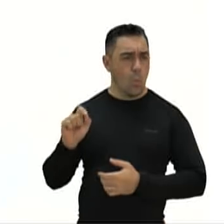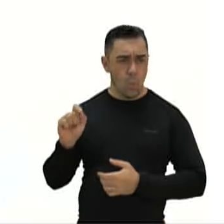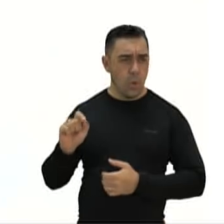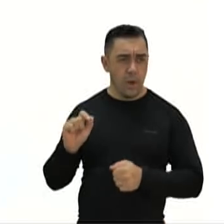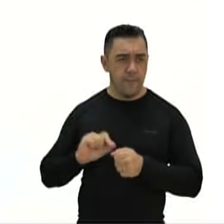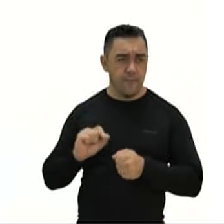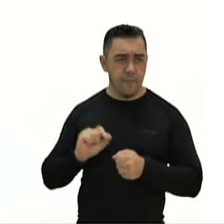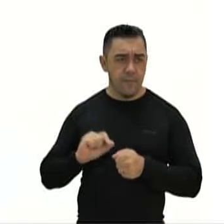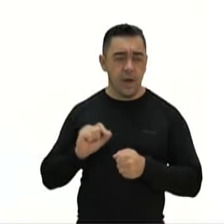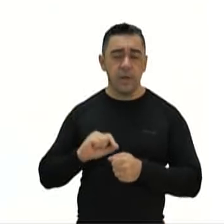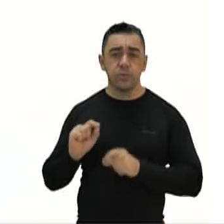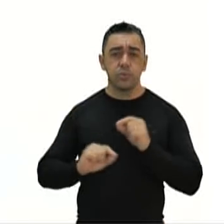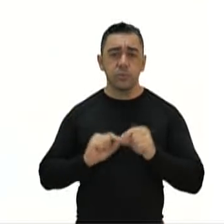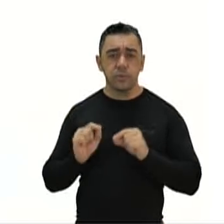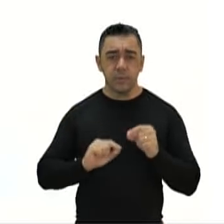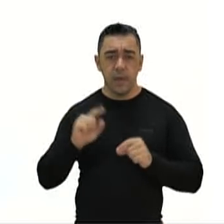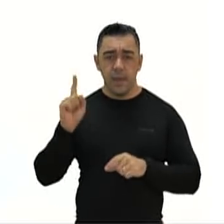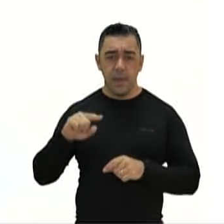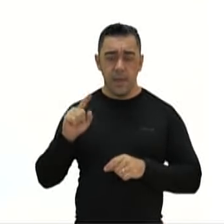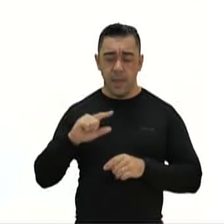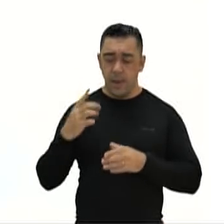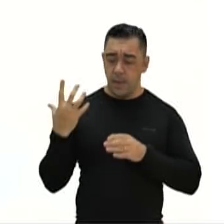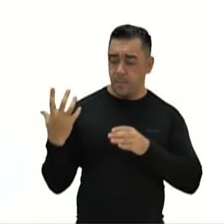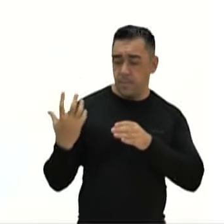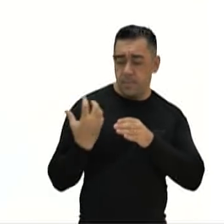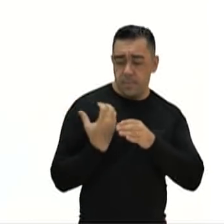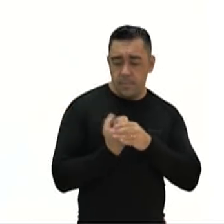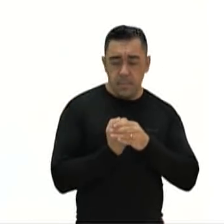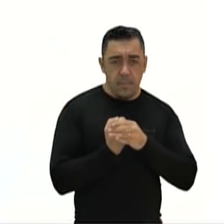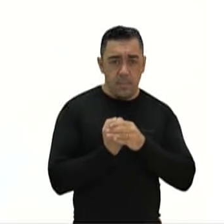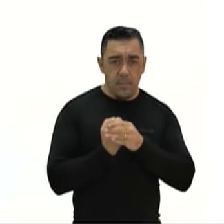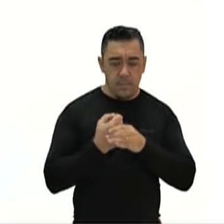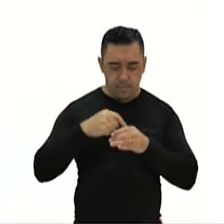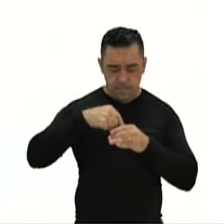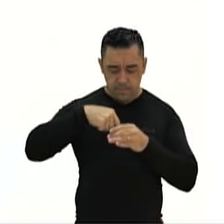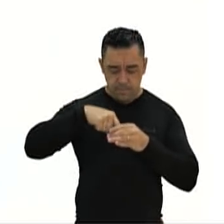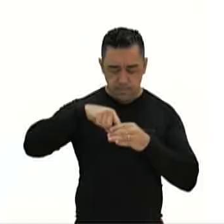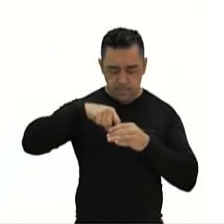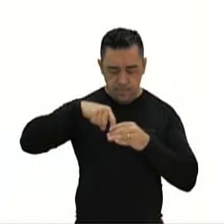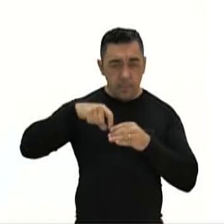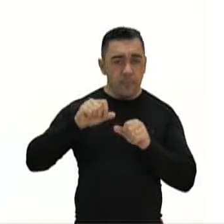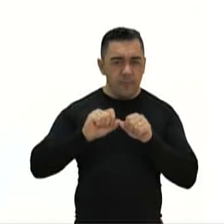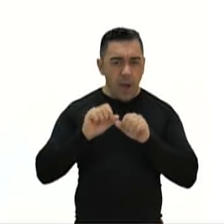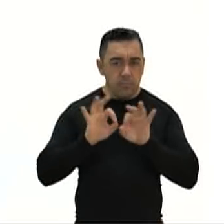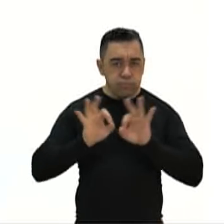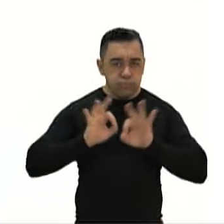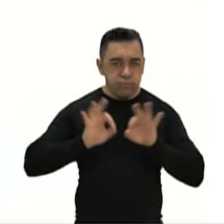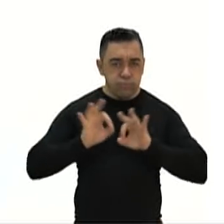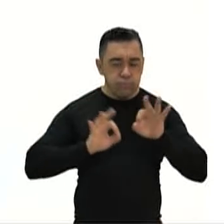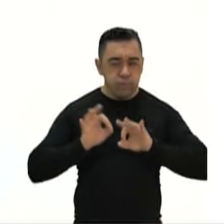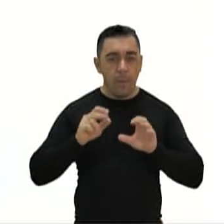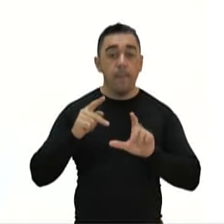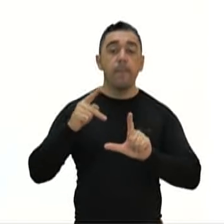fazem? A síntese de proteínas. O que é isso, professora? Síntese significa